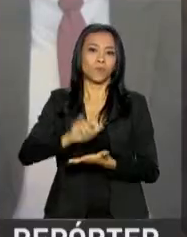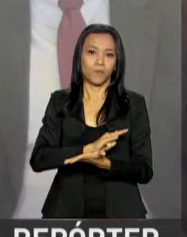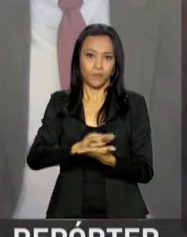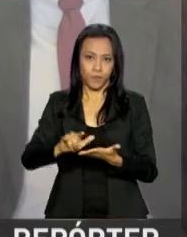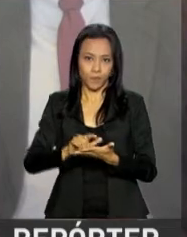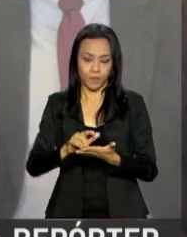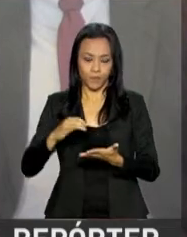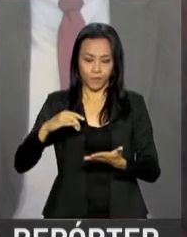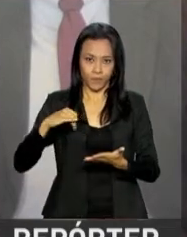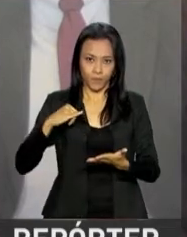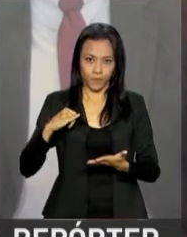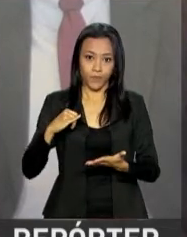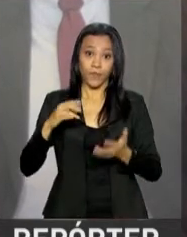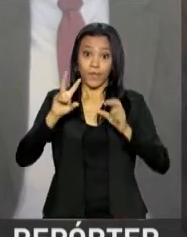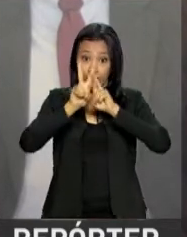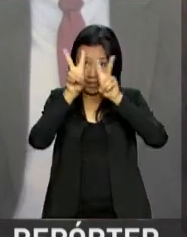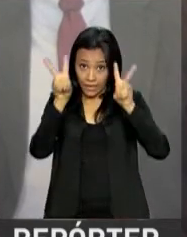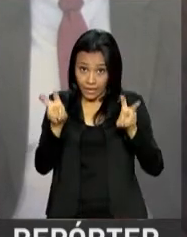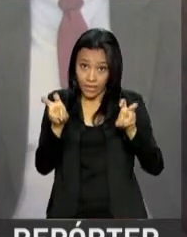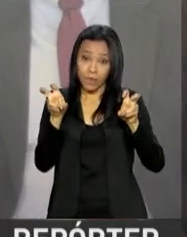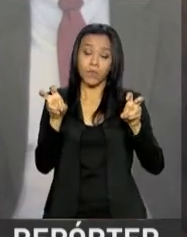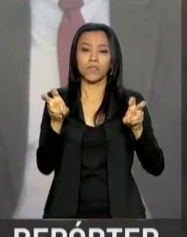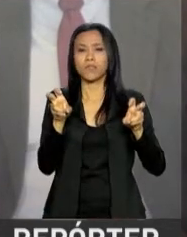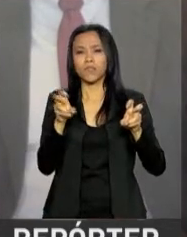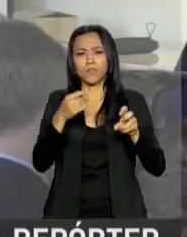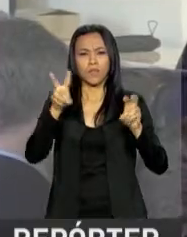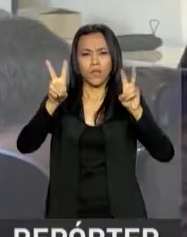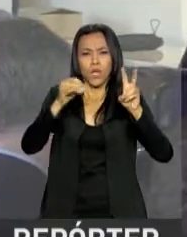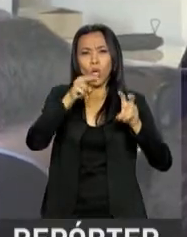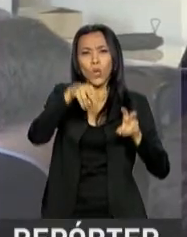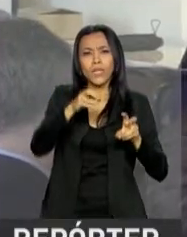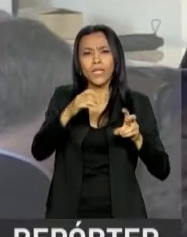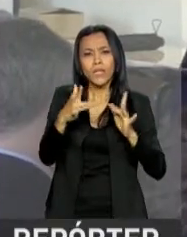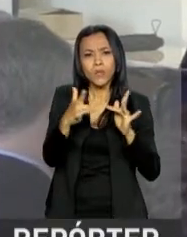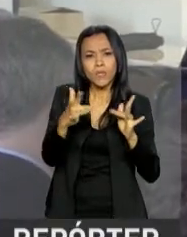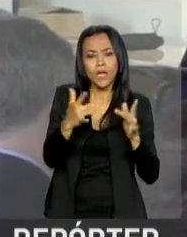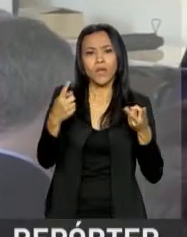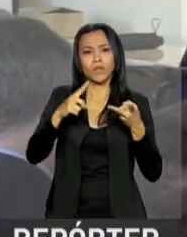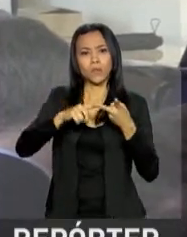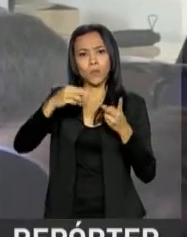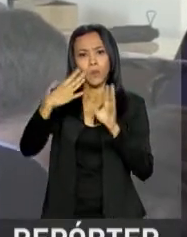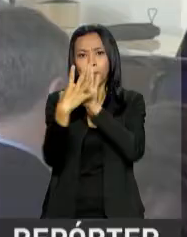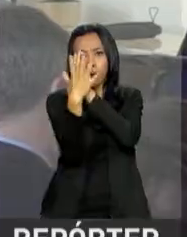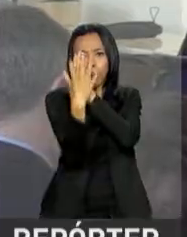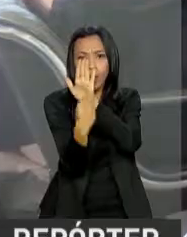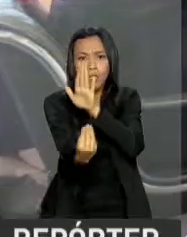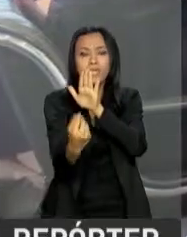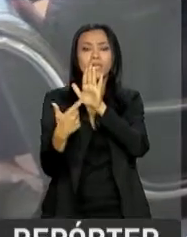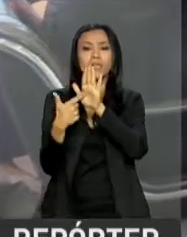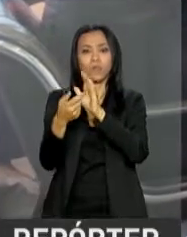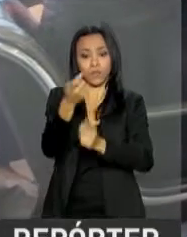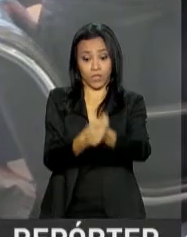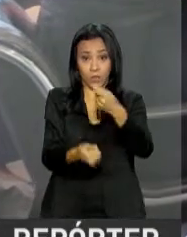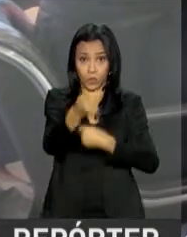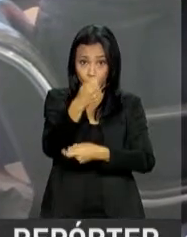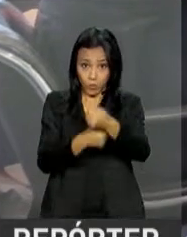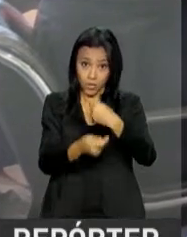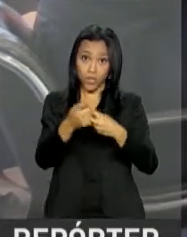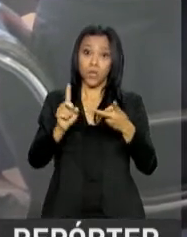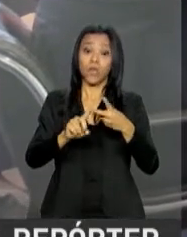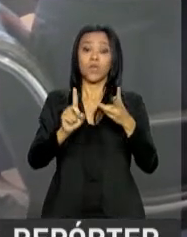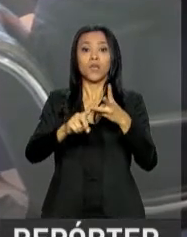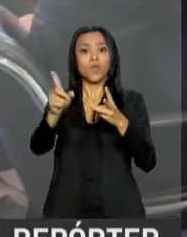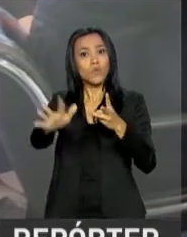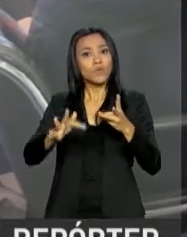foram discutidos temas como conectividade inovação modelos de negócio na economia digital e